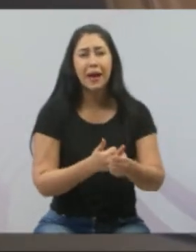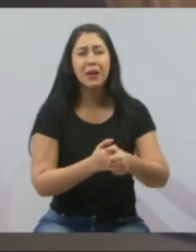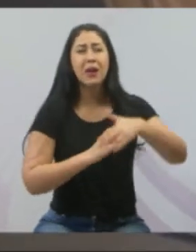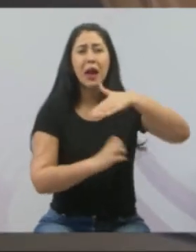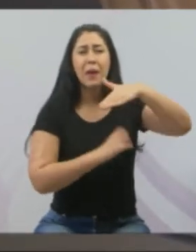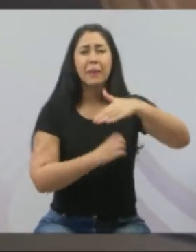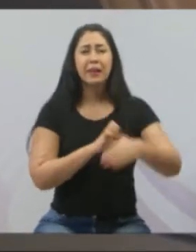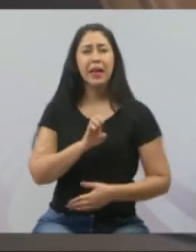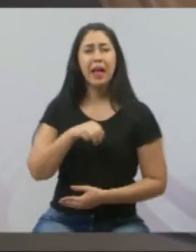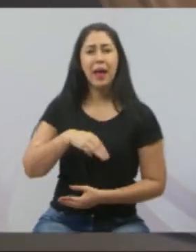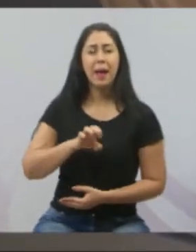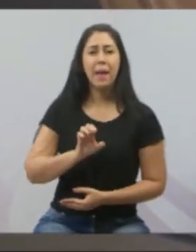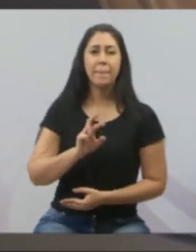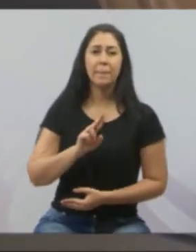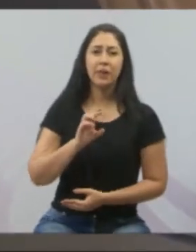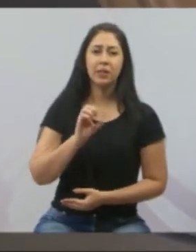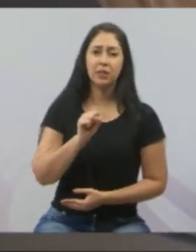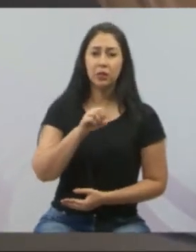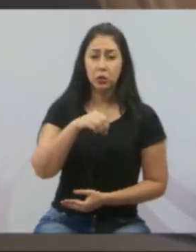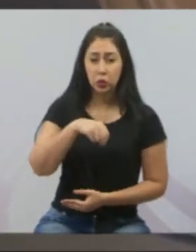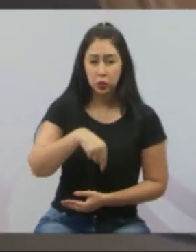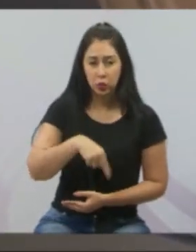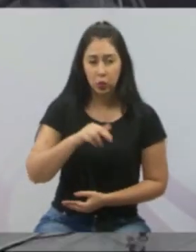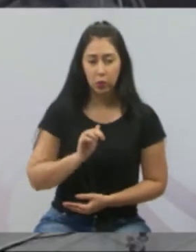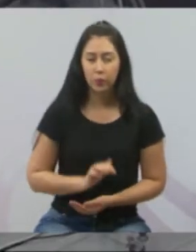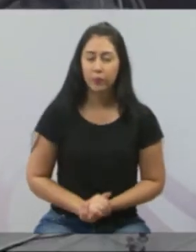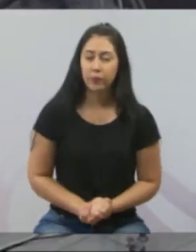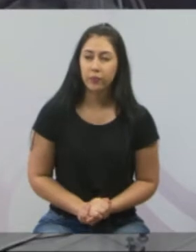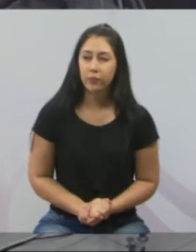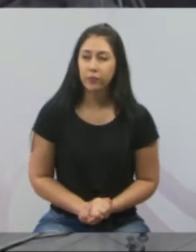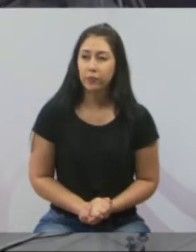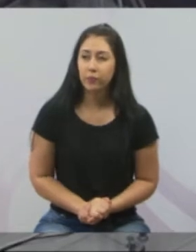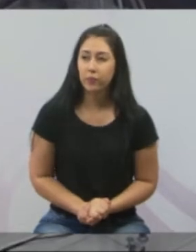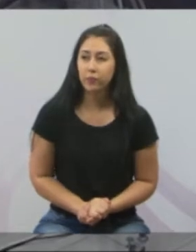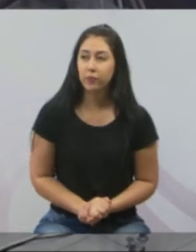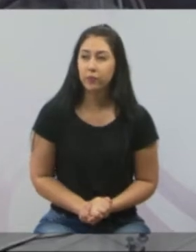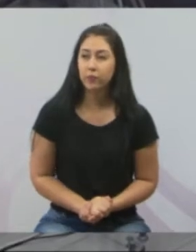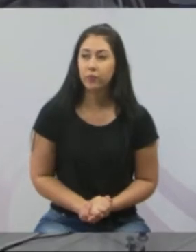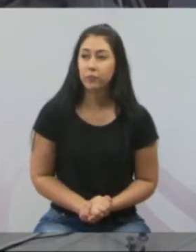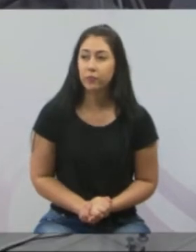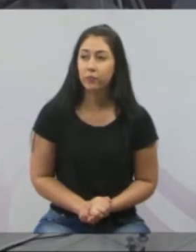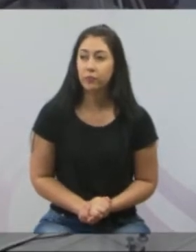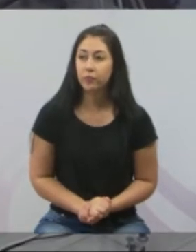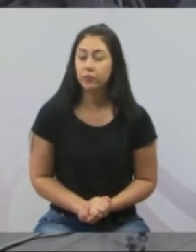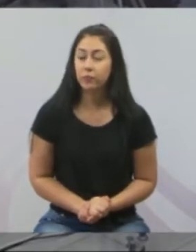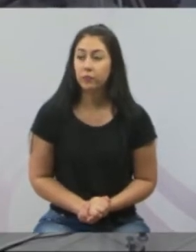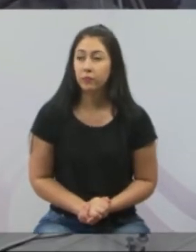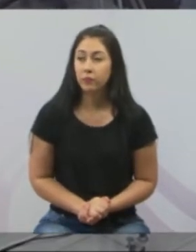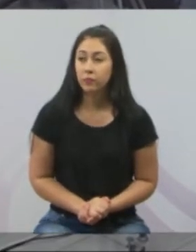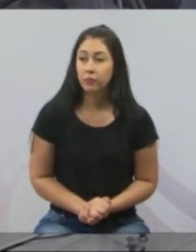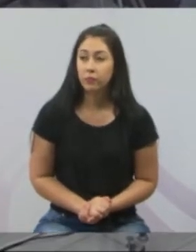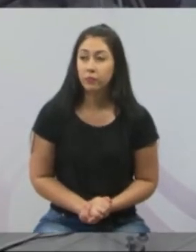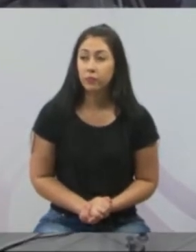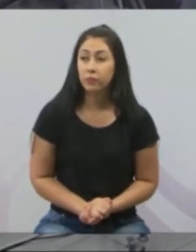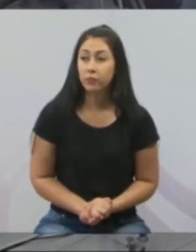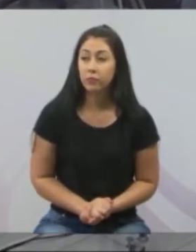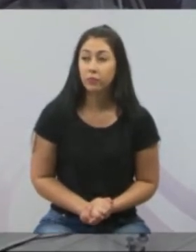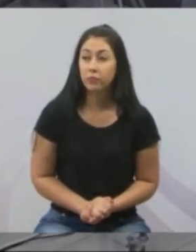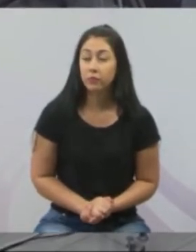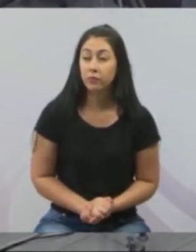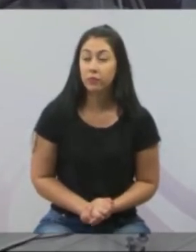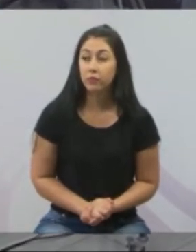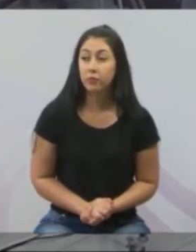Meia Lua. Requerimento número 226. Requeremos ao excelentíssimo senhor presidente desta Casa, ouvido e aprovado pela Igreja de Plenário, cumpridas